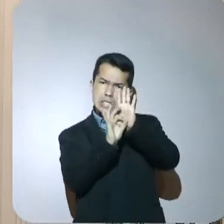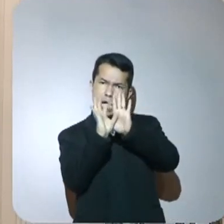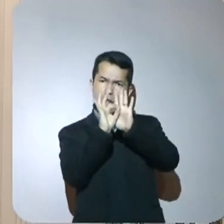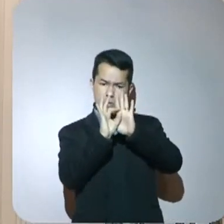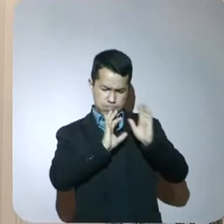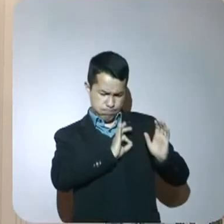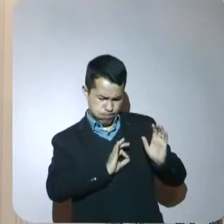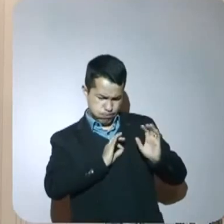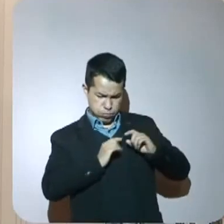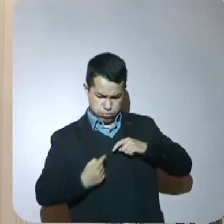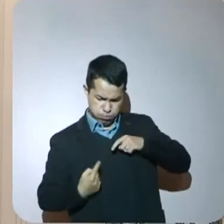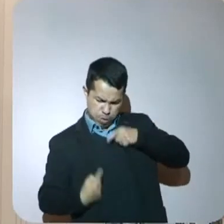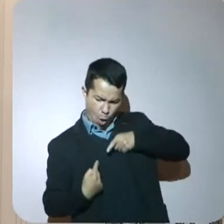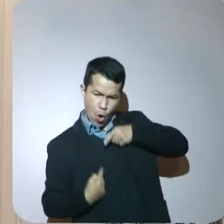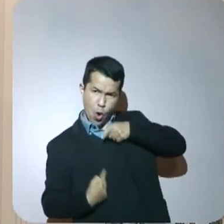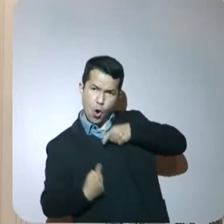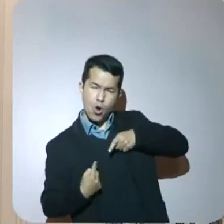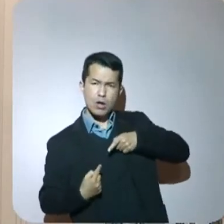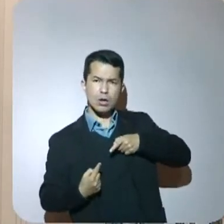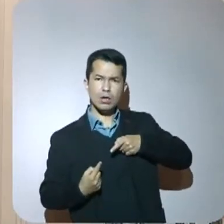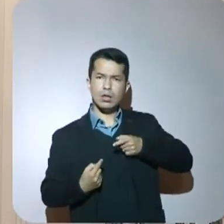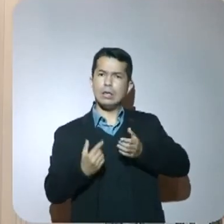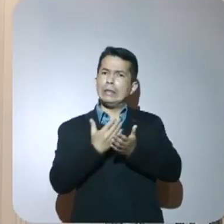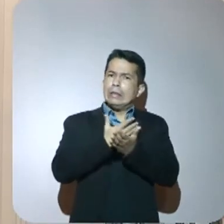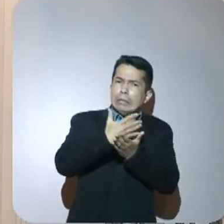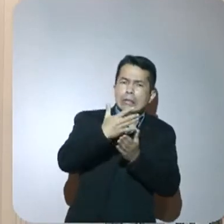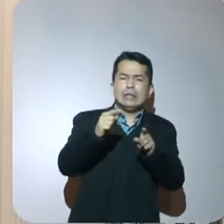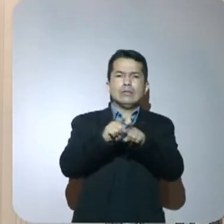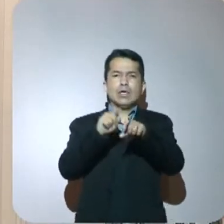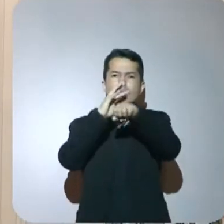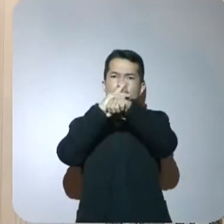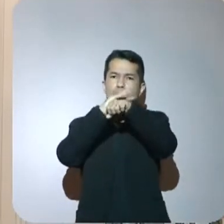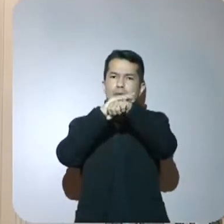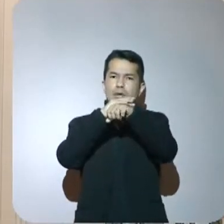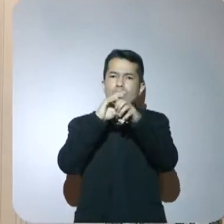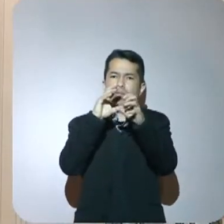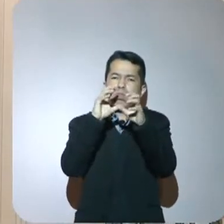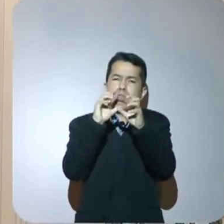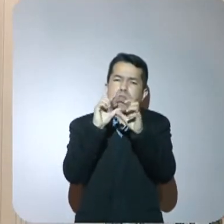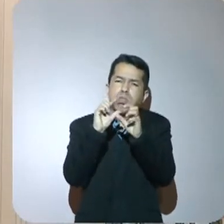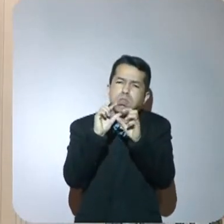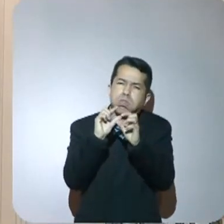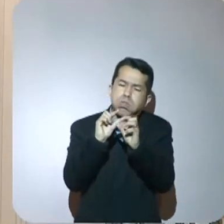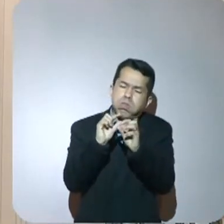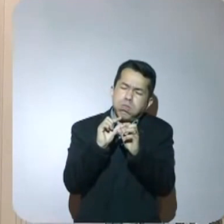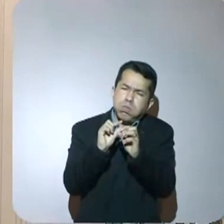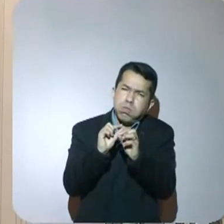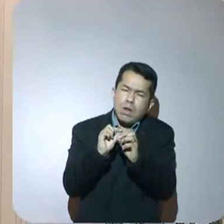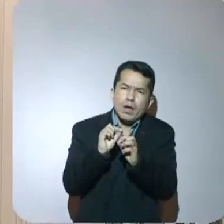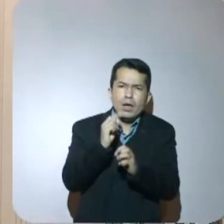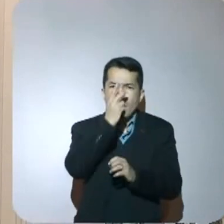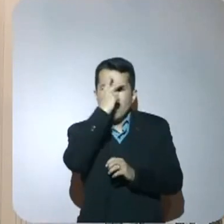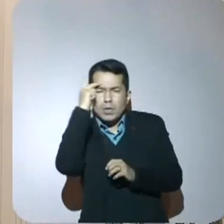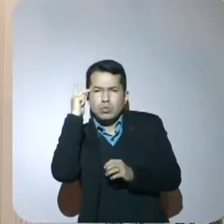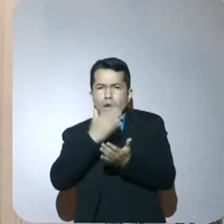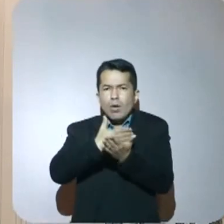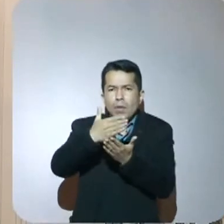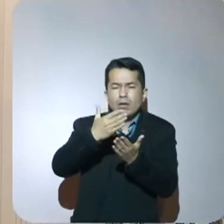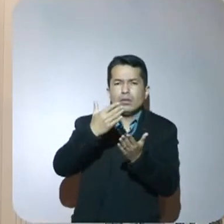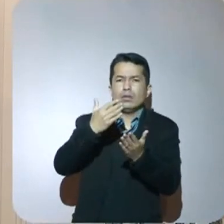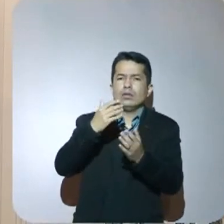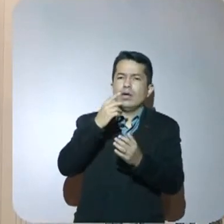E algumas dessas doenças são até degenerativas e vão fazendo com que a pessoa fique